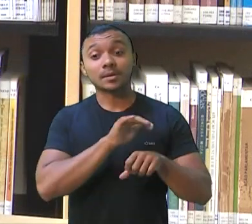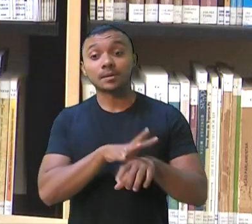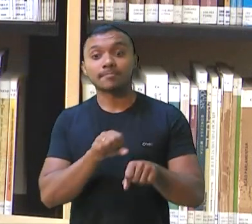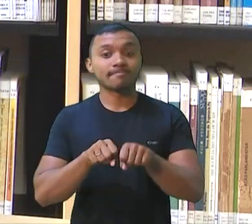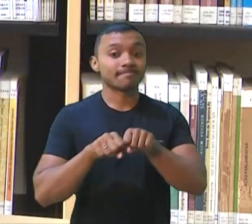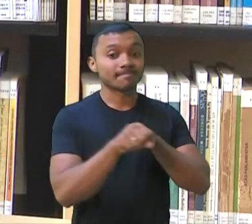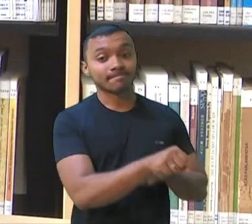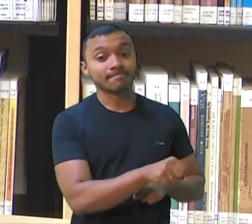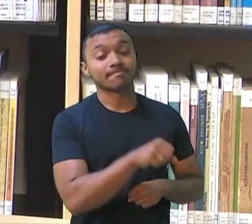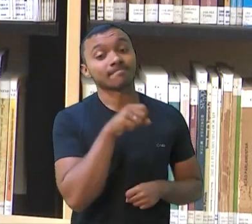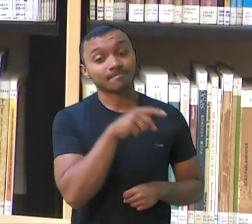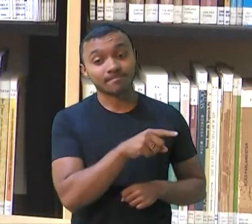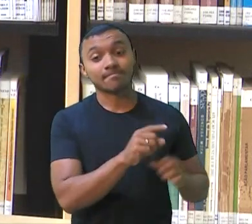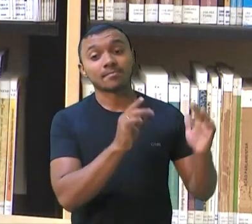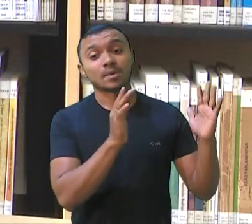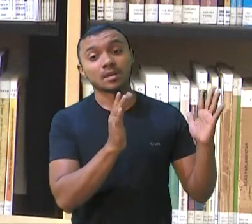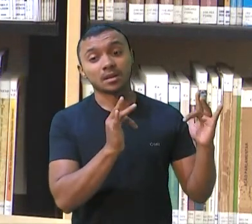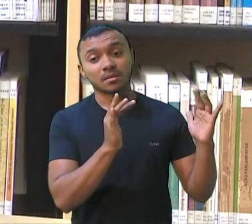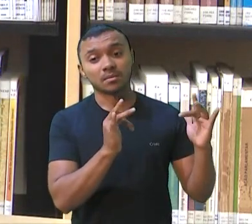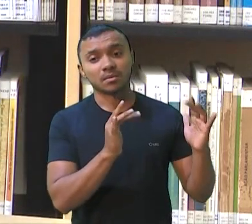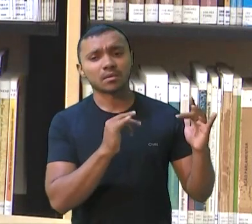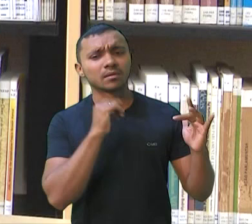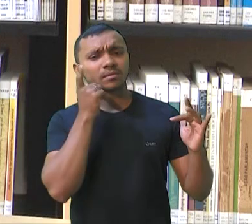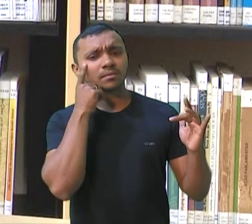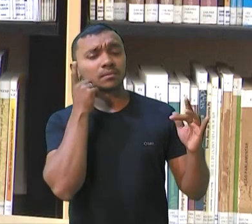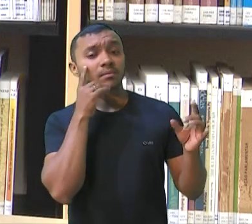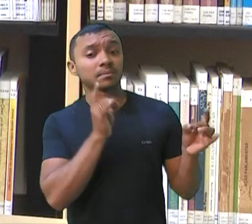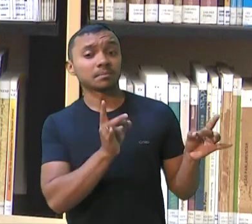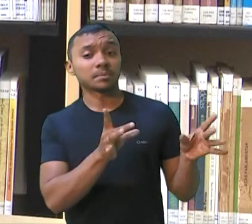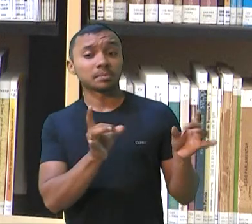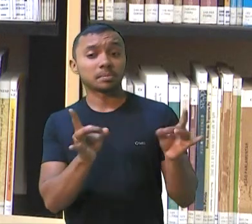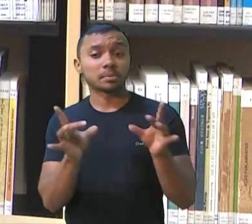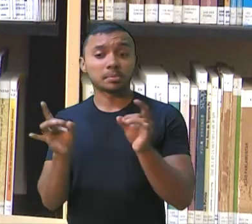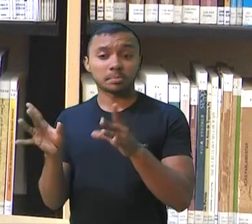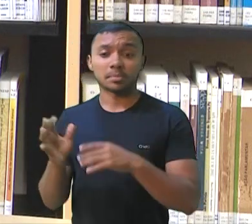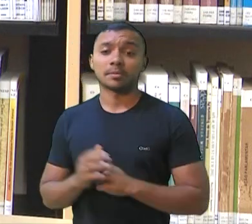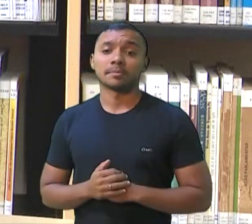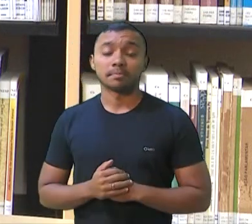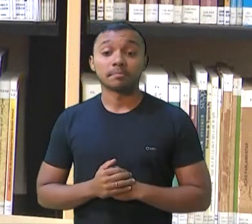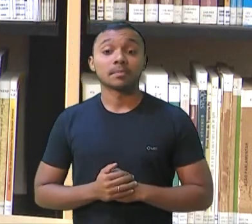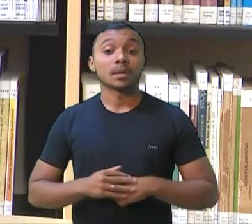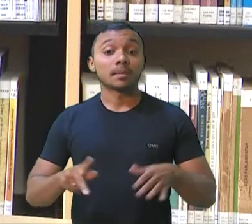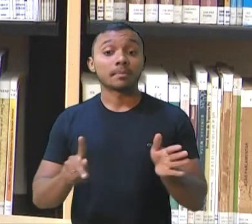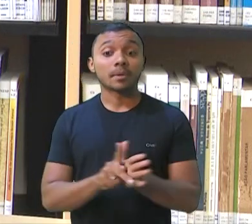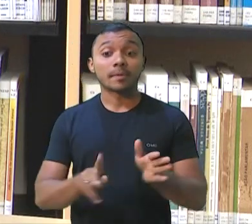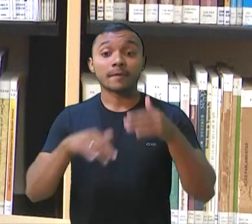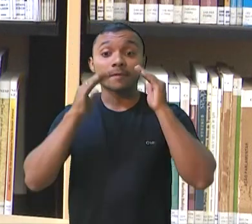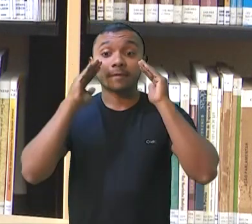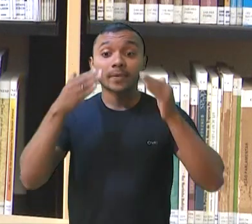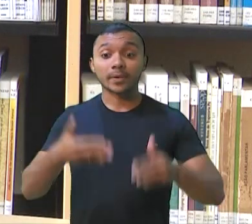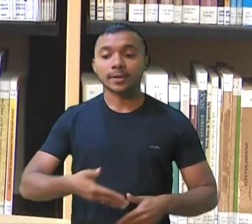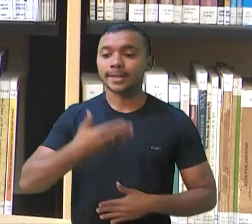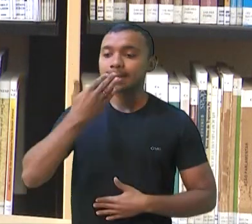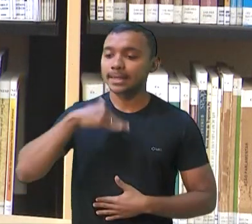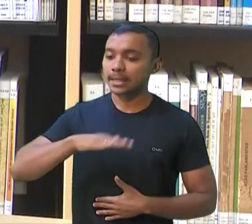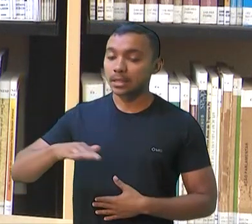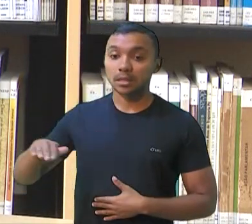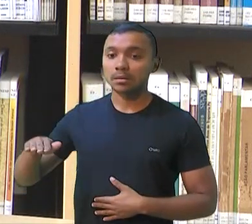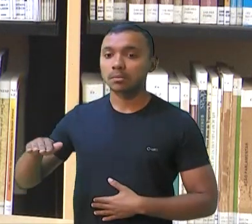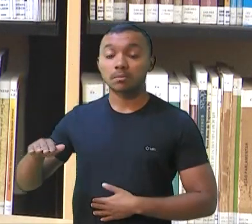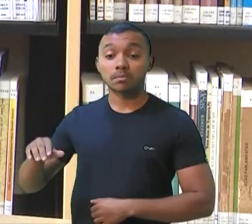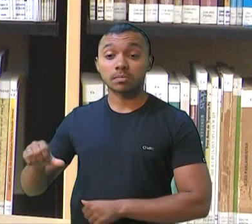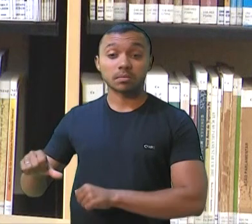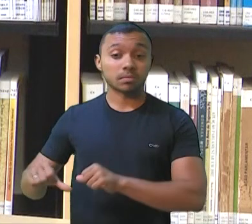que triste. Quais são as consequências para o mercado editorial? Um mercado estritamente de criança de 73 se torna um mercado